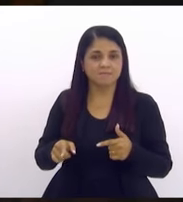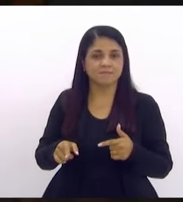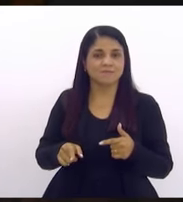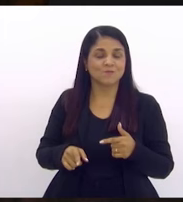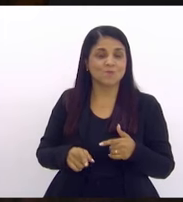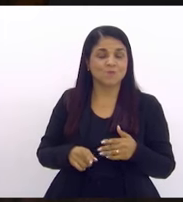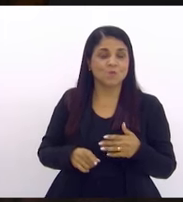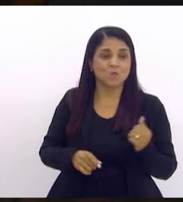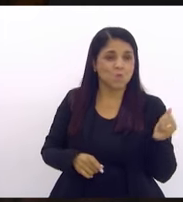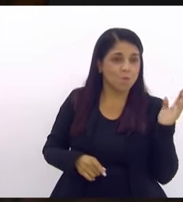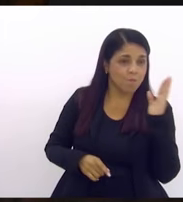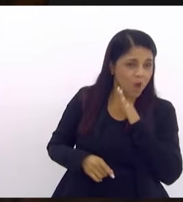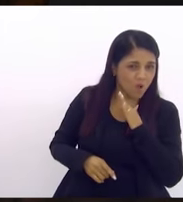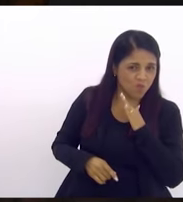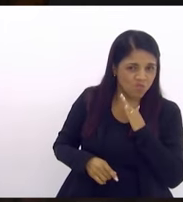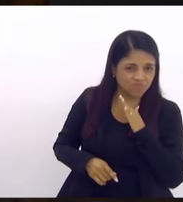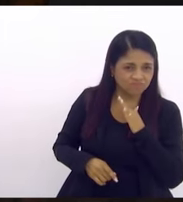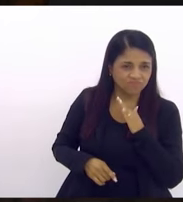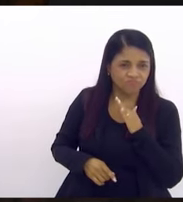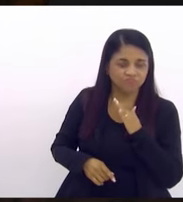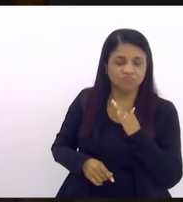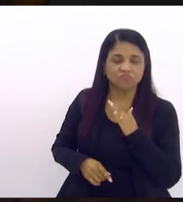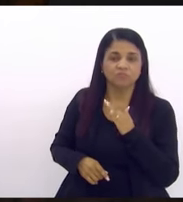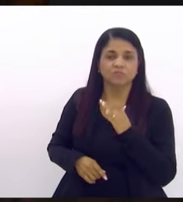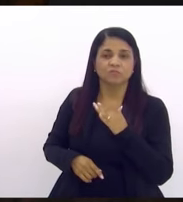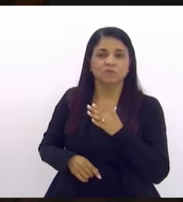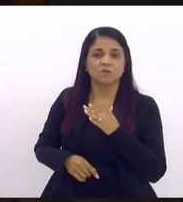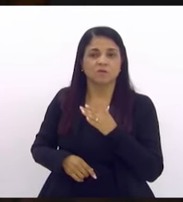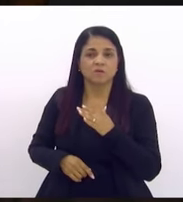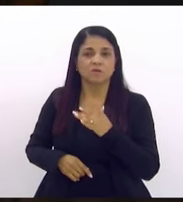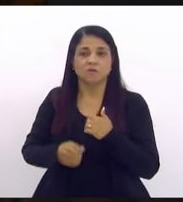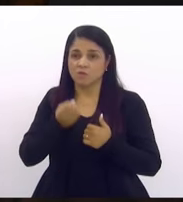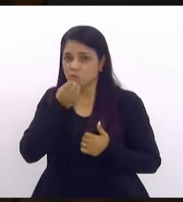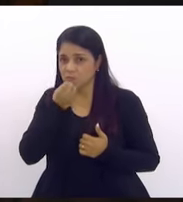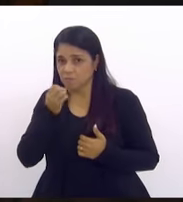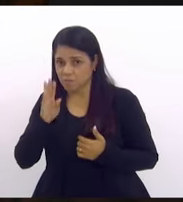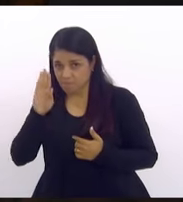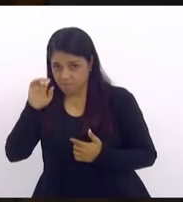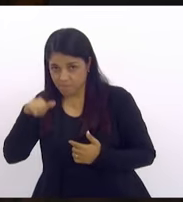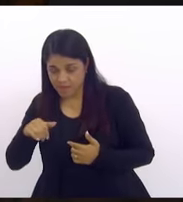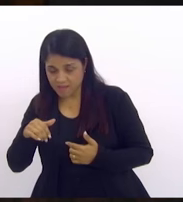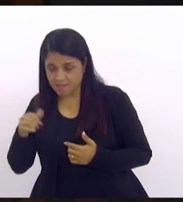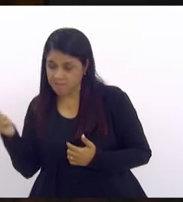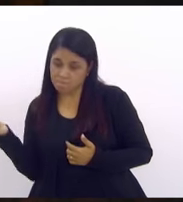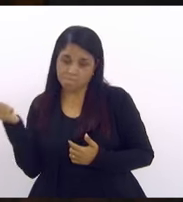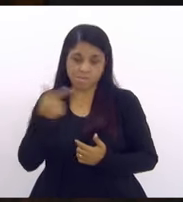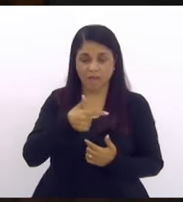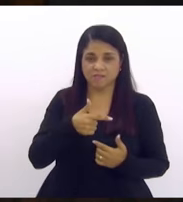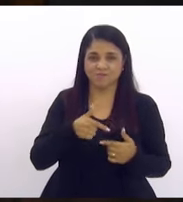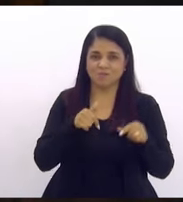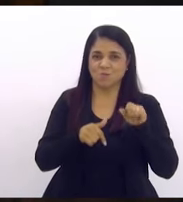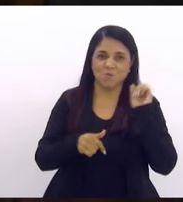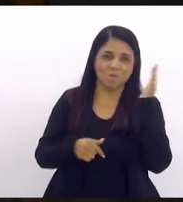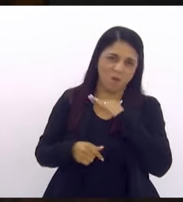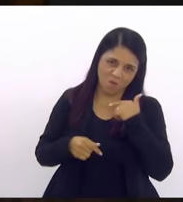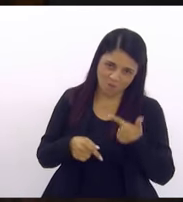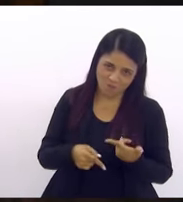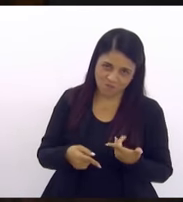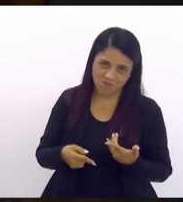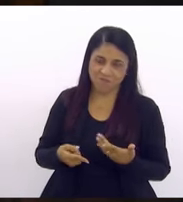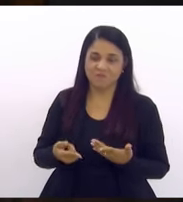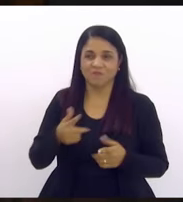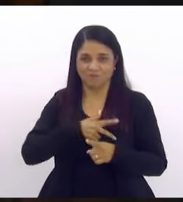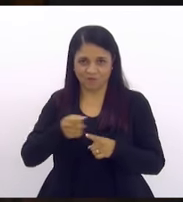quero agradecer agradecer a Deus por essa oportunidade de estar homenageando um brasileiro que tem no